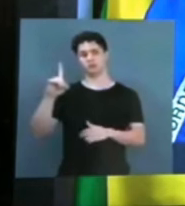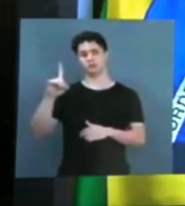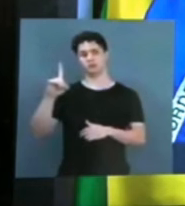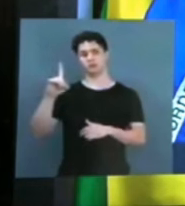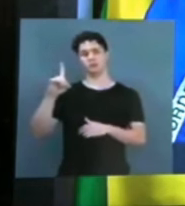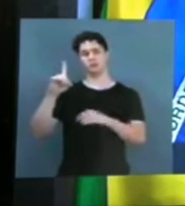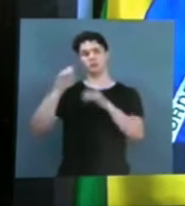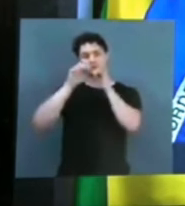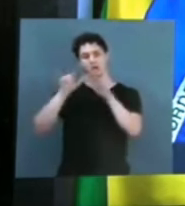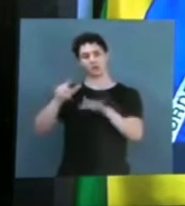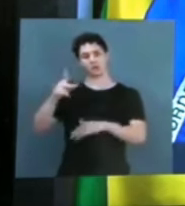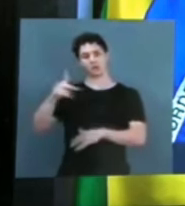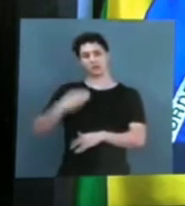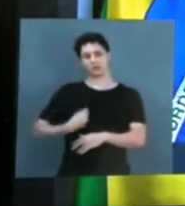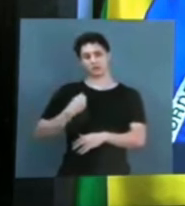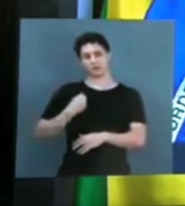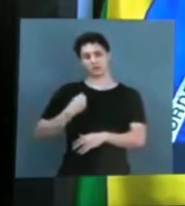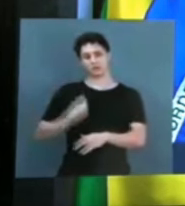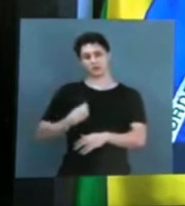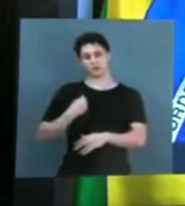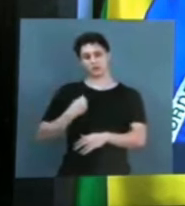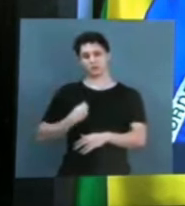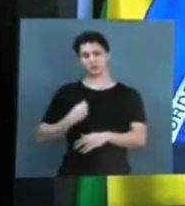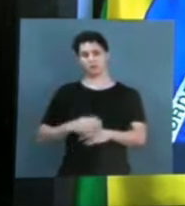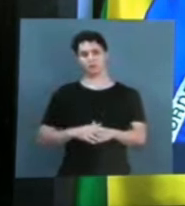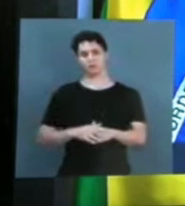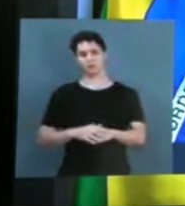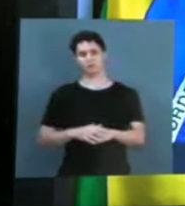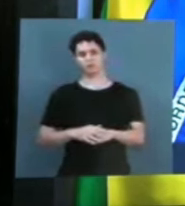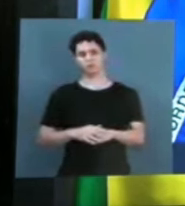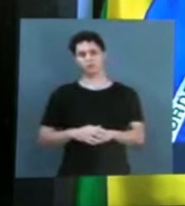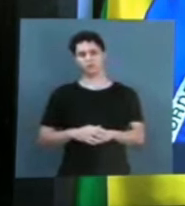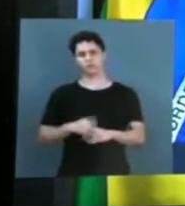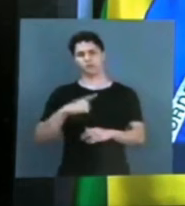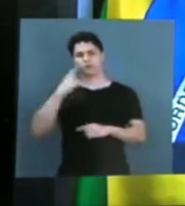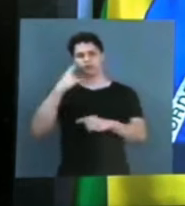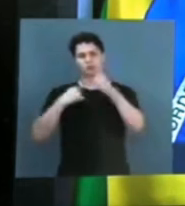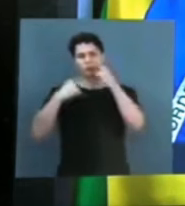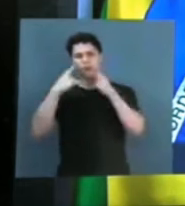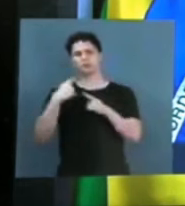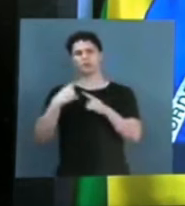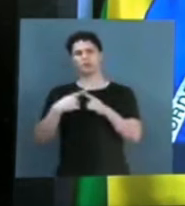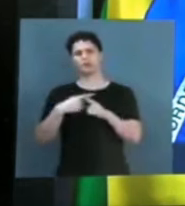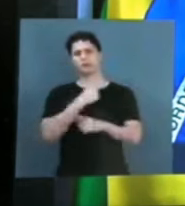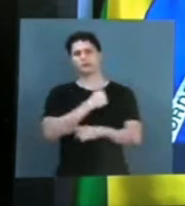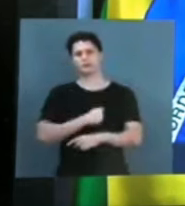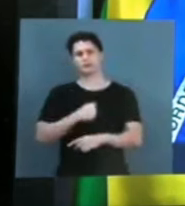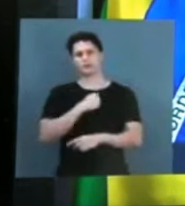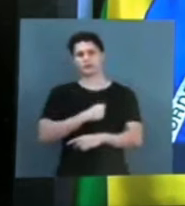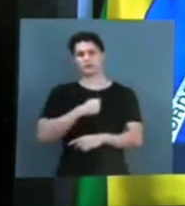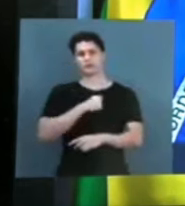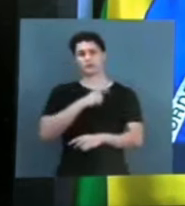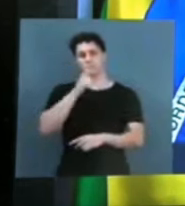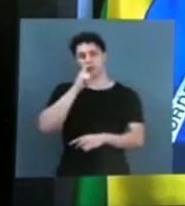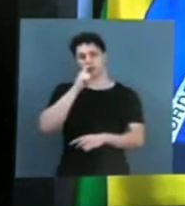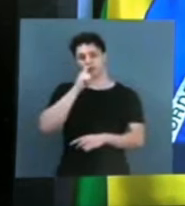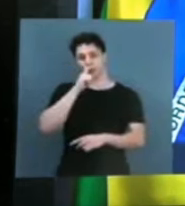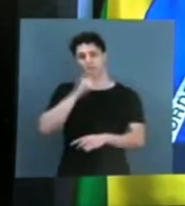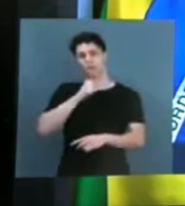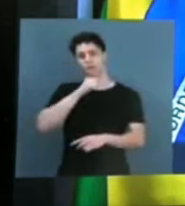vida. E desculpa por estar chorando. É porque eu sinto muita falta do meu pai. Meu pai, meu